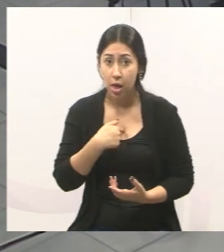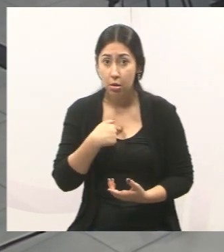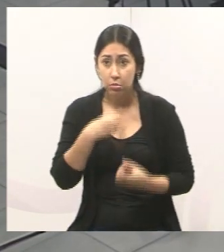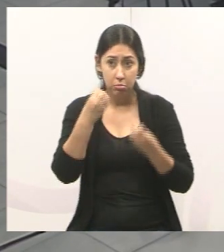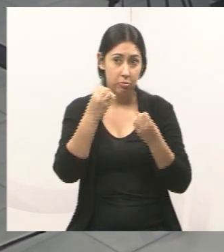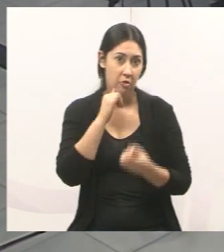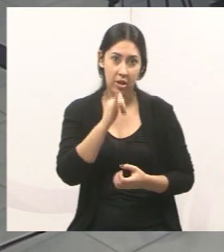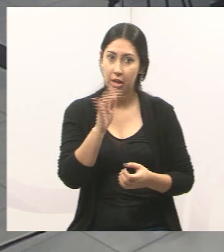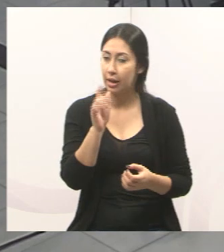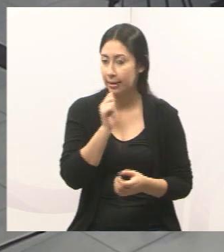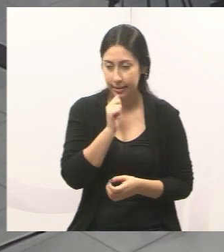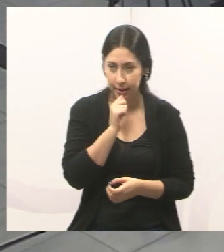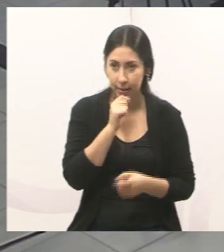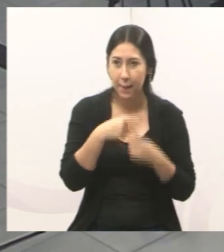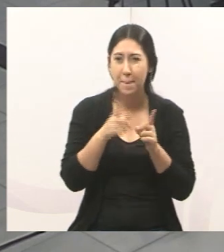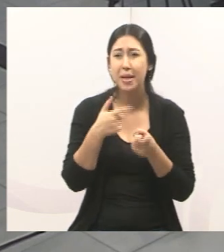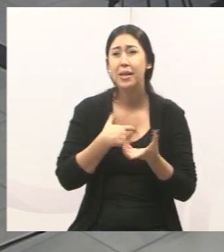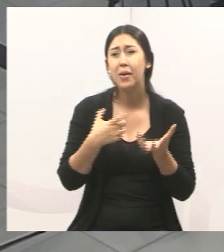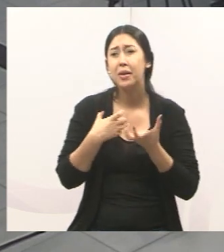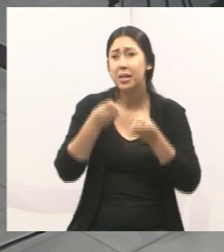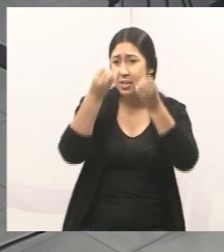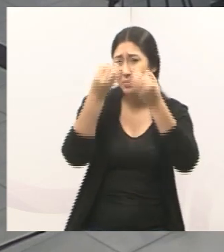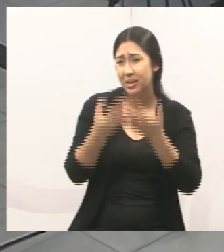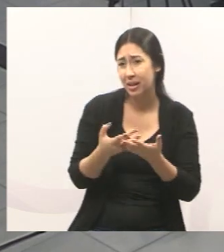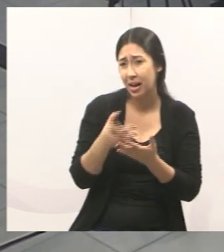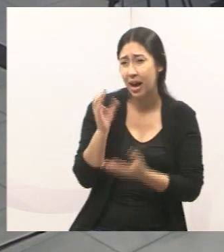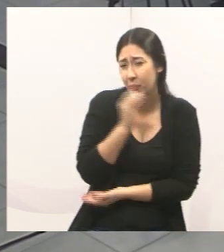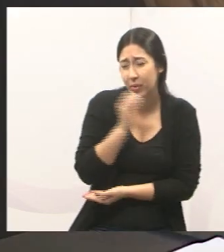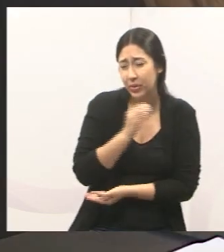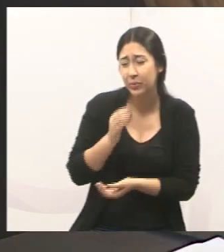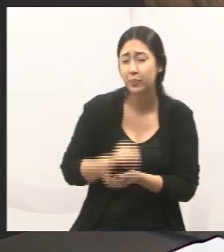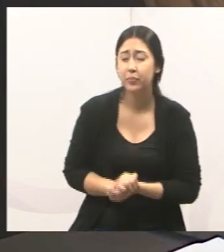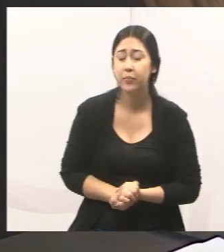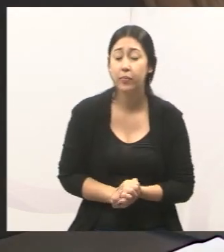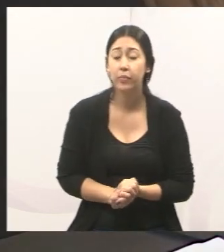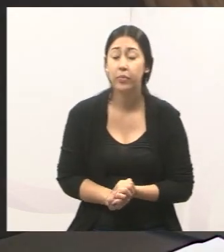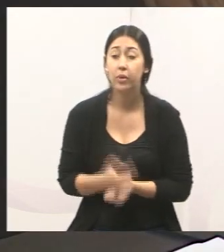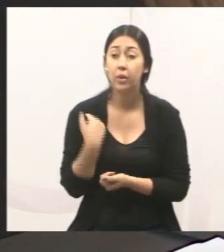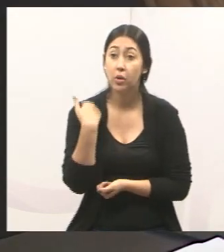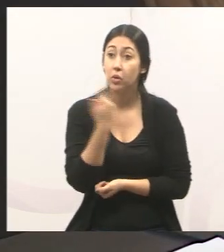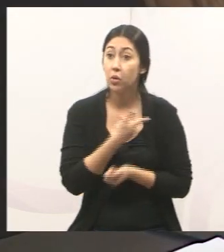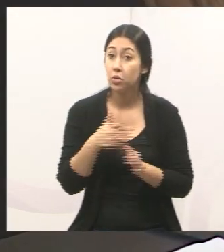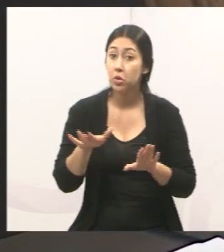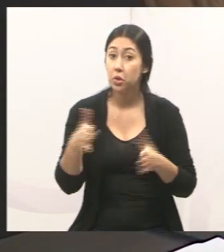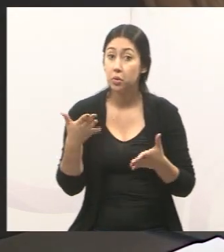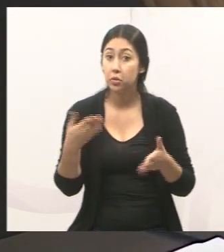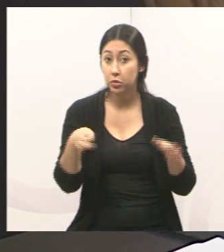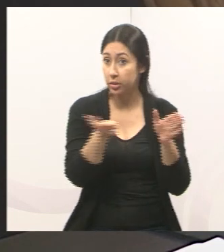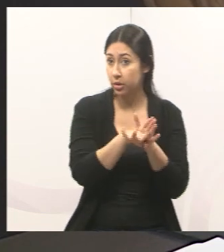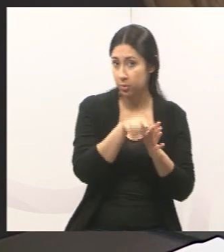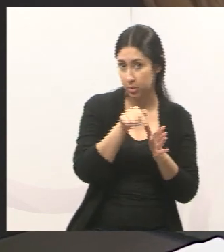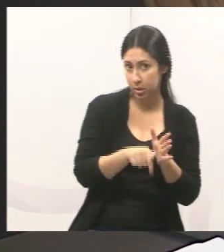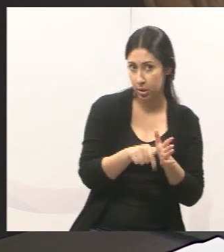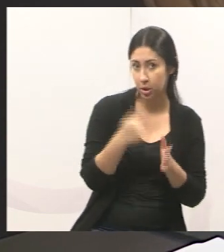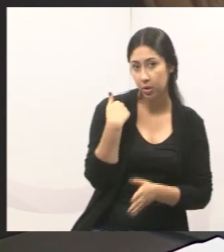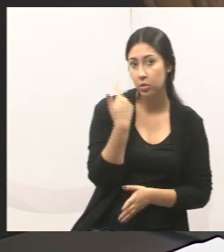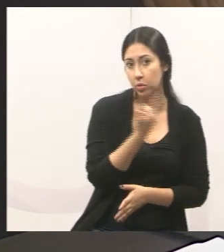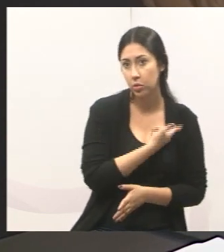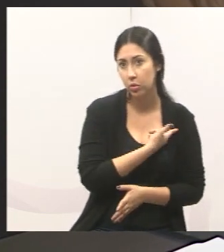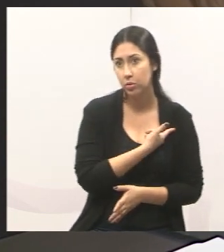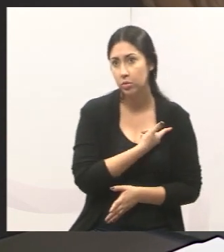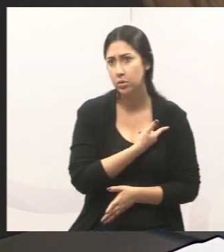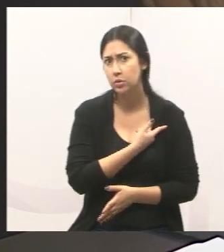na tribuna, porque eu queria falar mais um item só em cima disso daí. Nós quando entramos aqui, eu e os demais, a gente